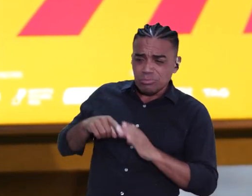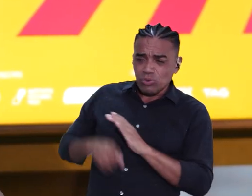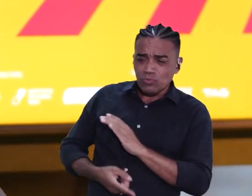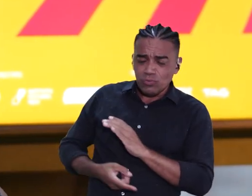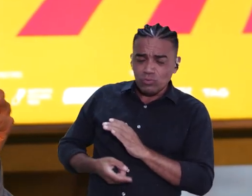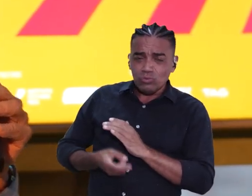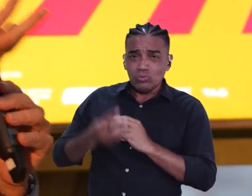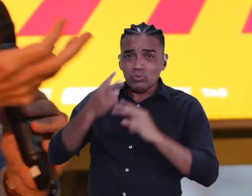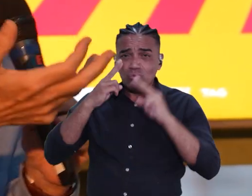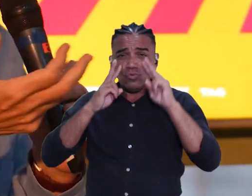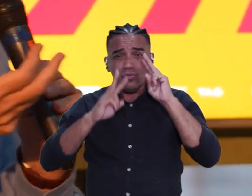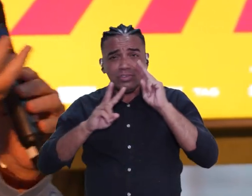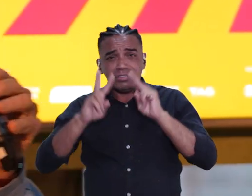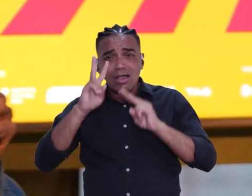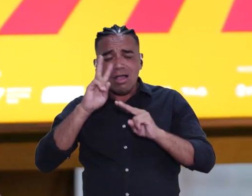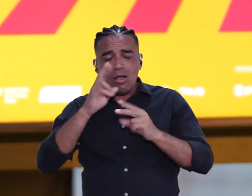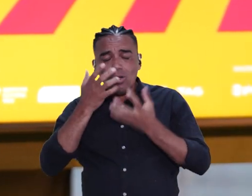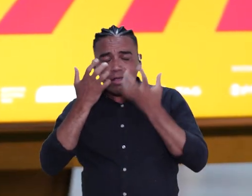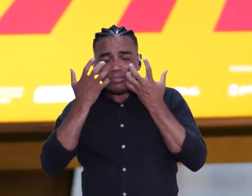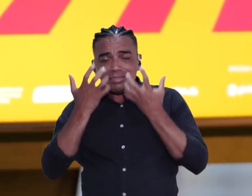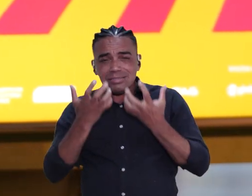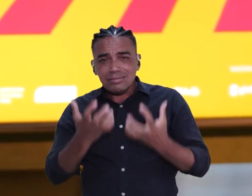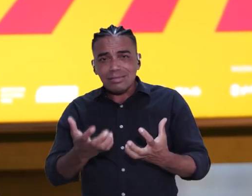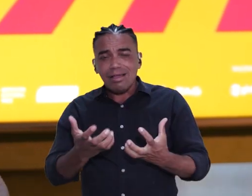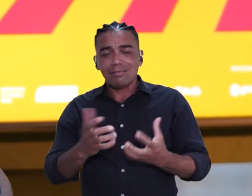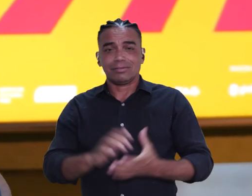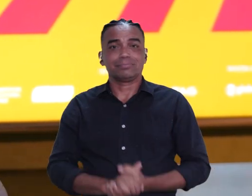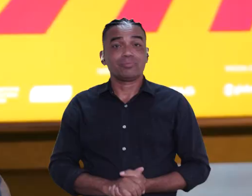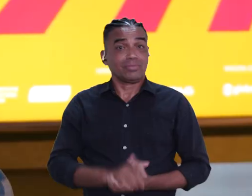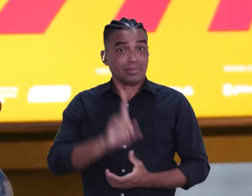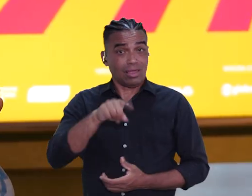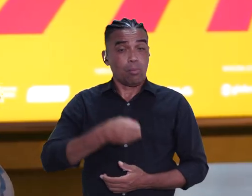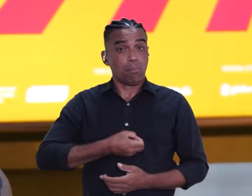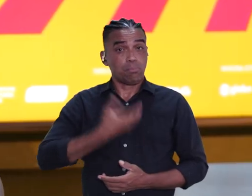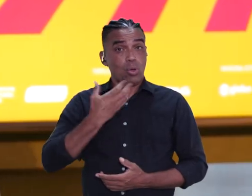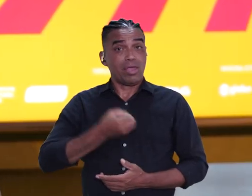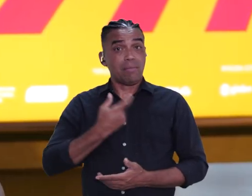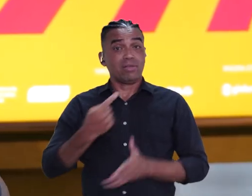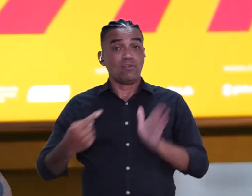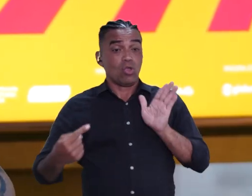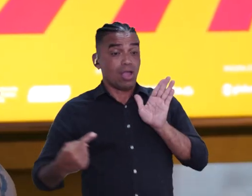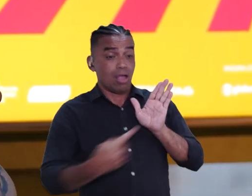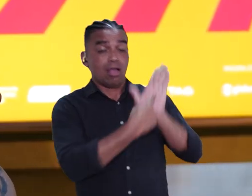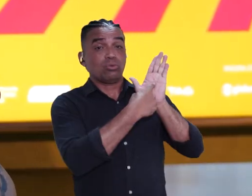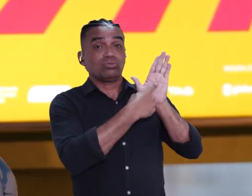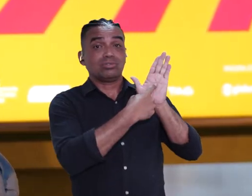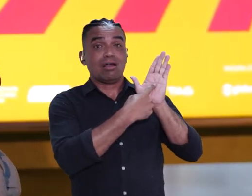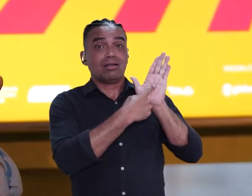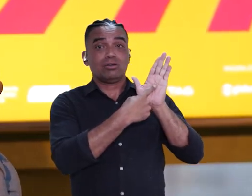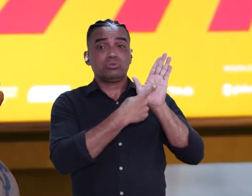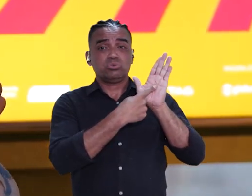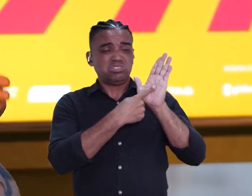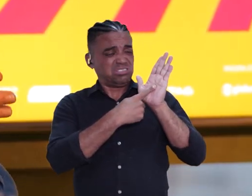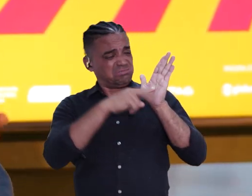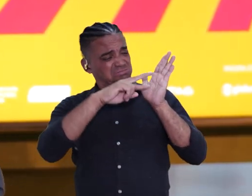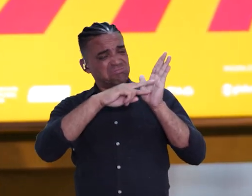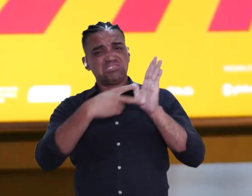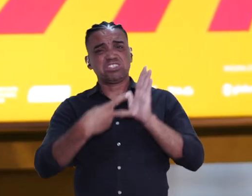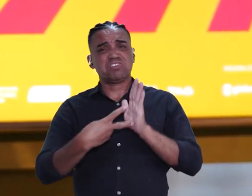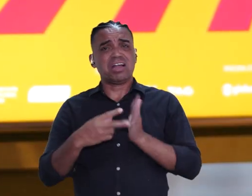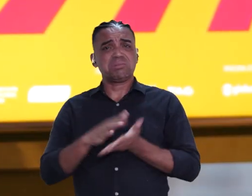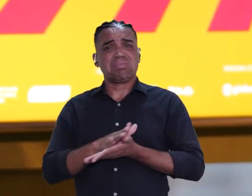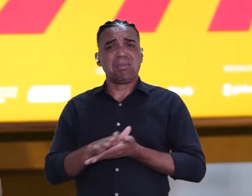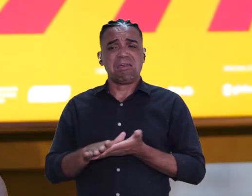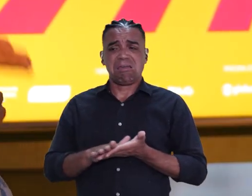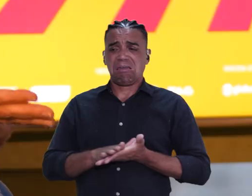profundo das retinas, né? Isto que é um poema que foi acusado inicialmente de não dizer nada, de ser